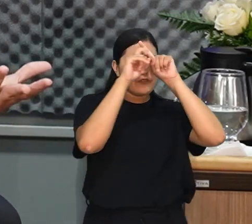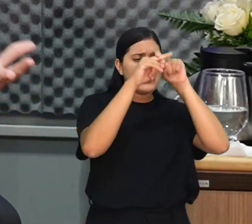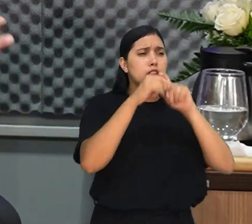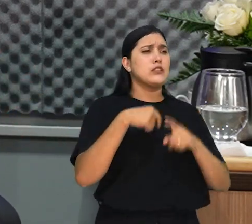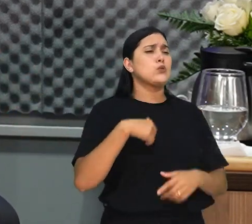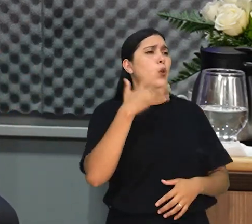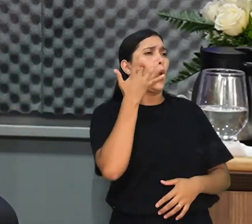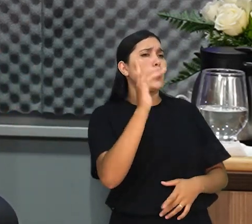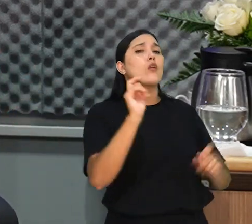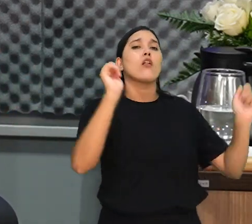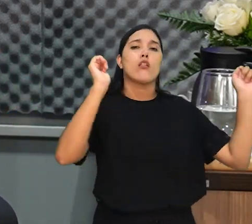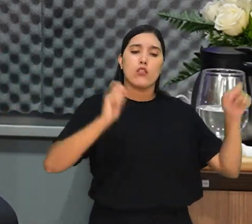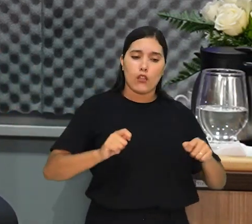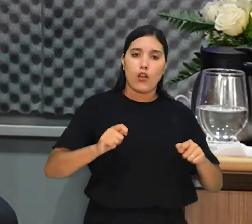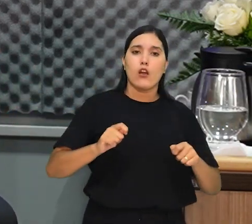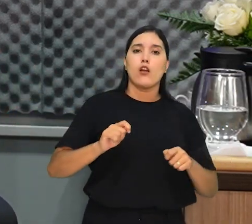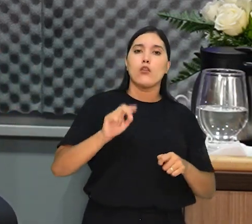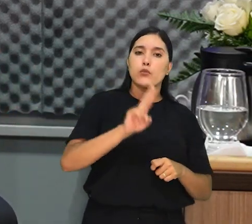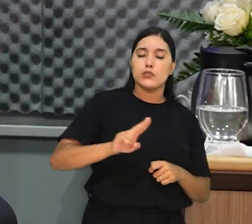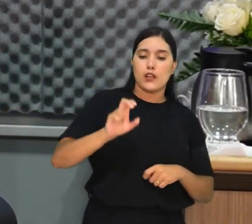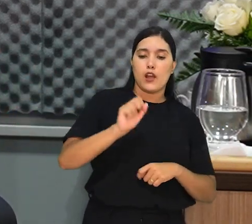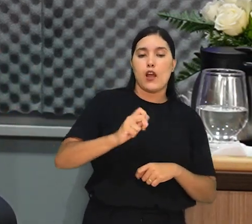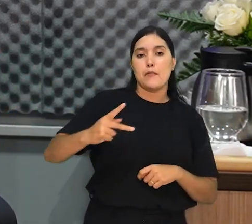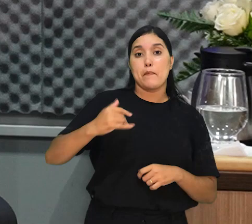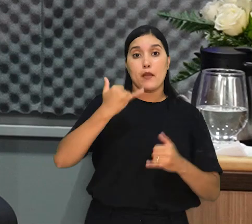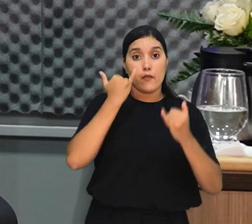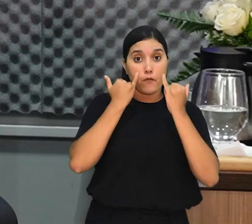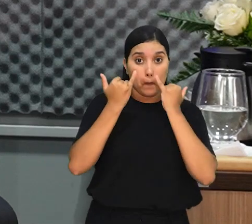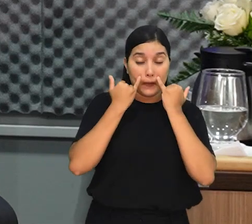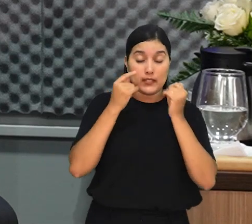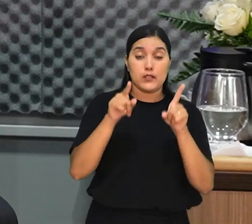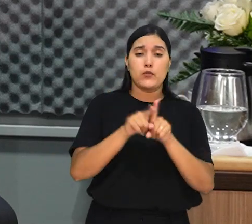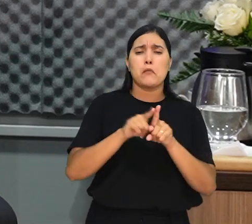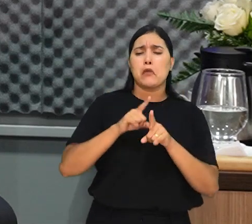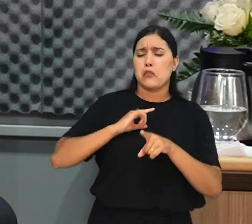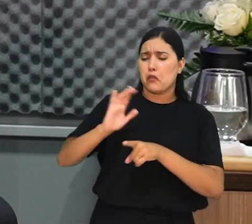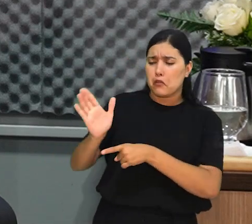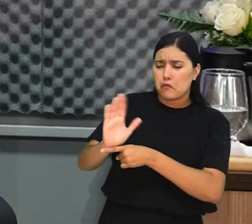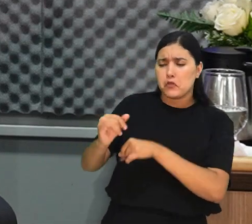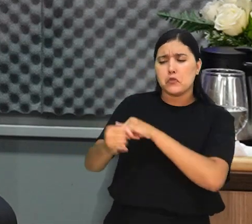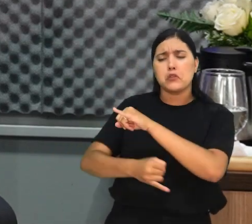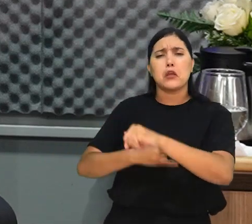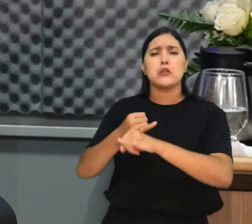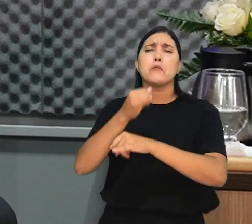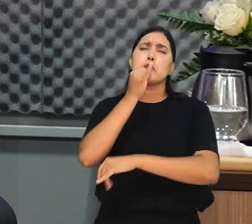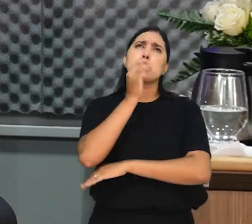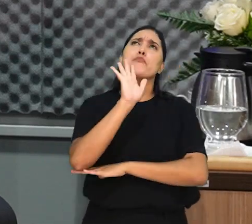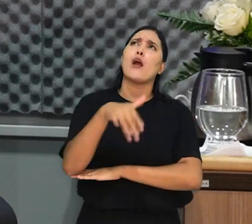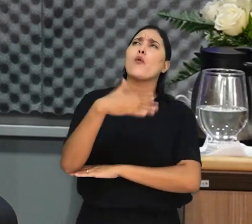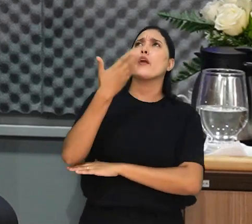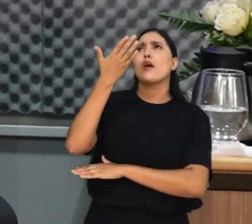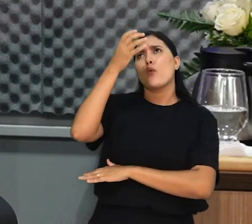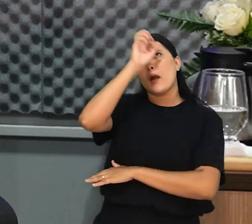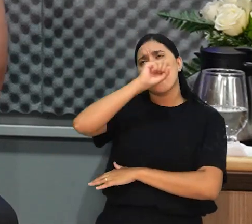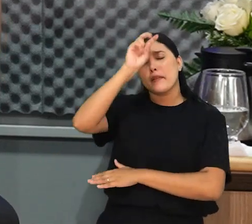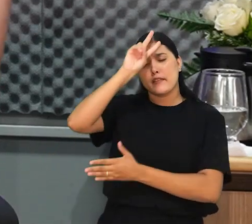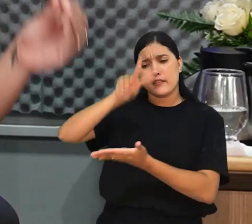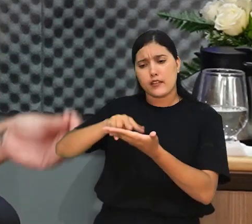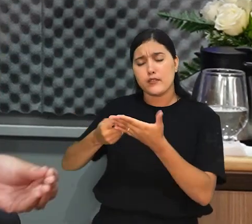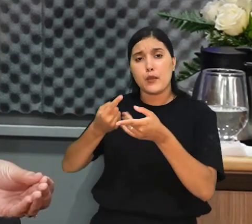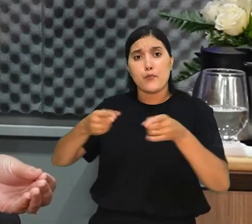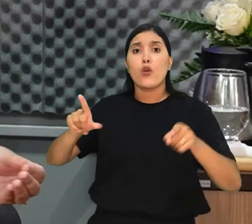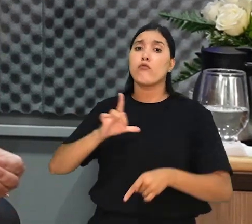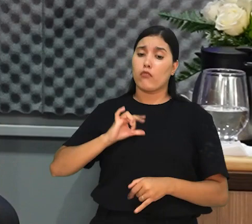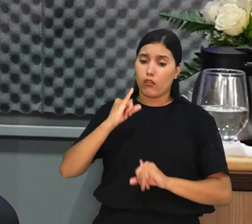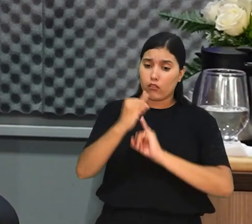eu não sei. Tem como você buscar esse conhecimento. Tem vídeos na internet. Eu quero aprender a traduzir tal música. Vai